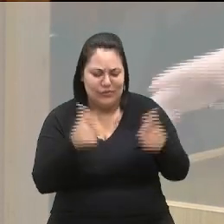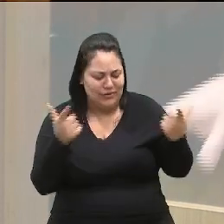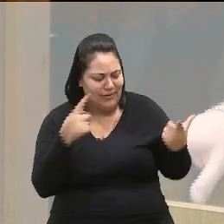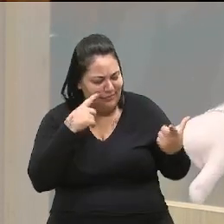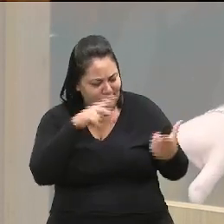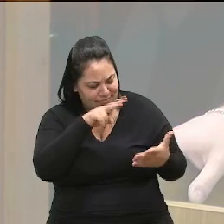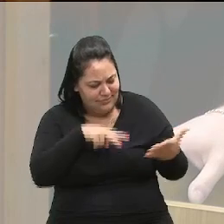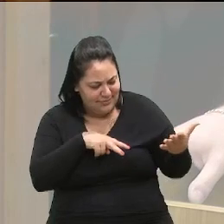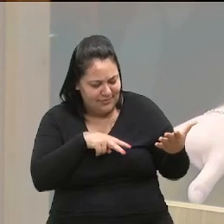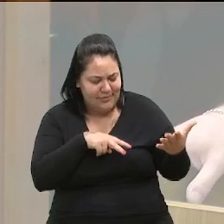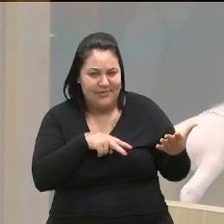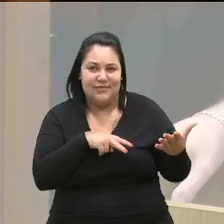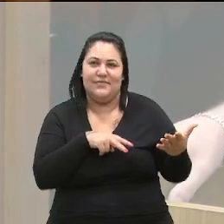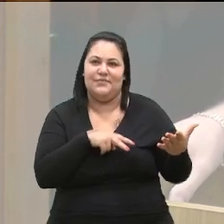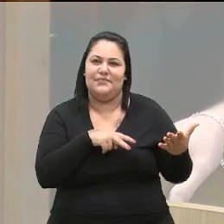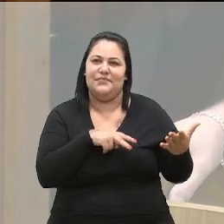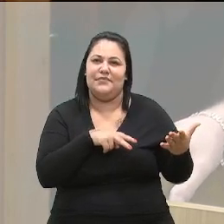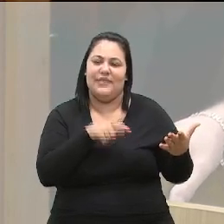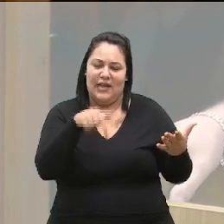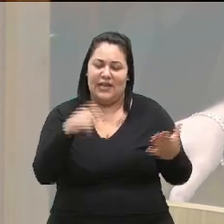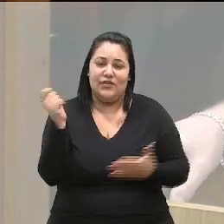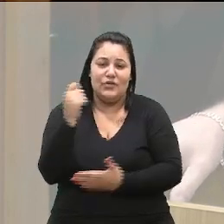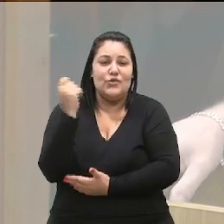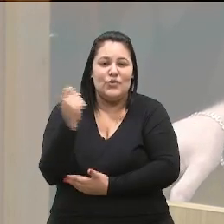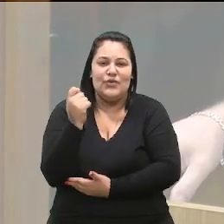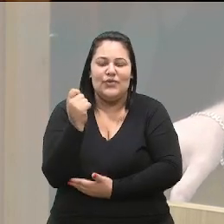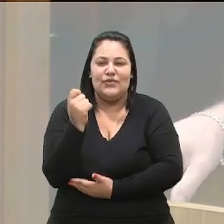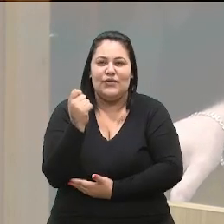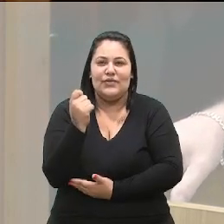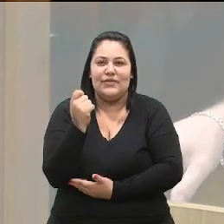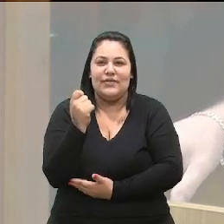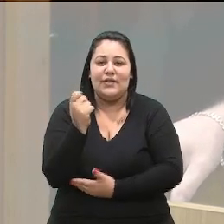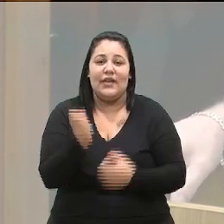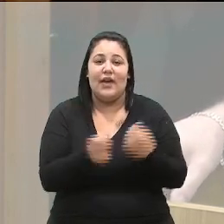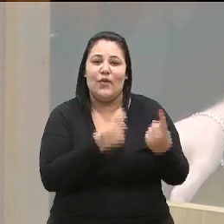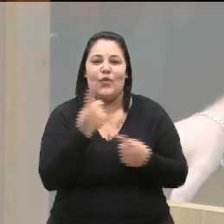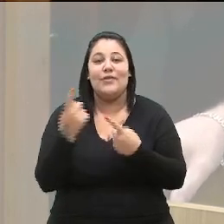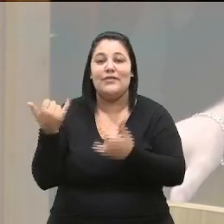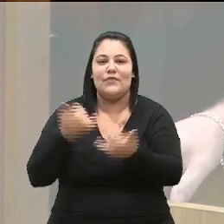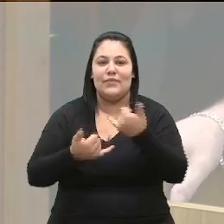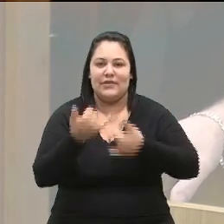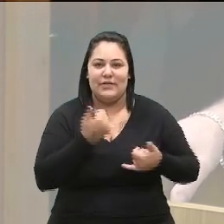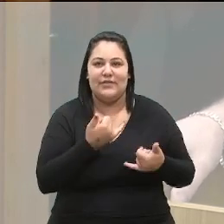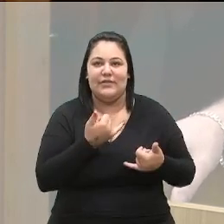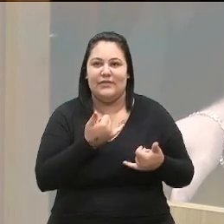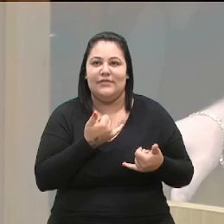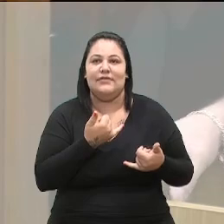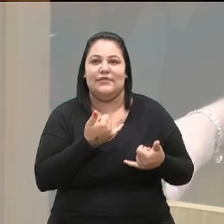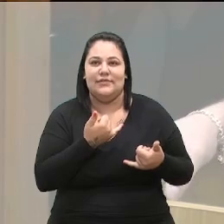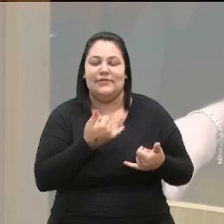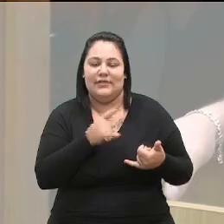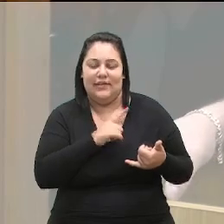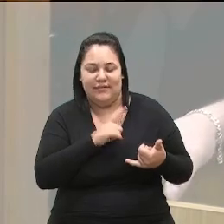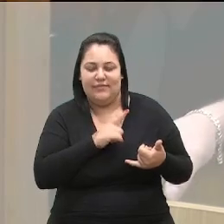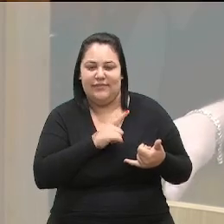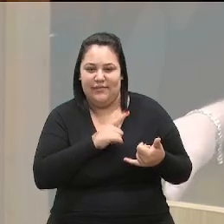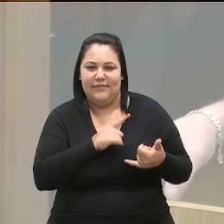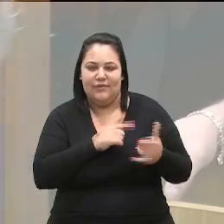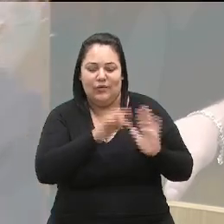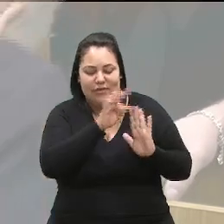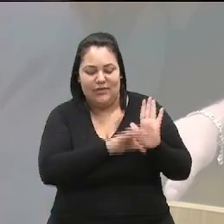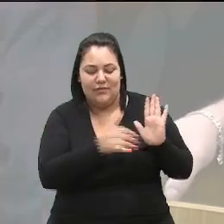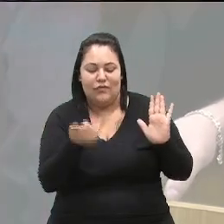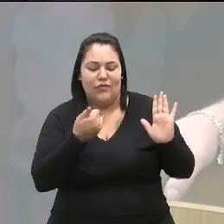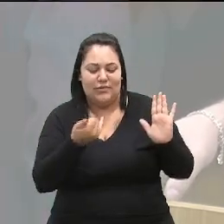veiculado no nosso Estado do Rio Grande do Sul e algumas notícias trouxeram diversas informações